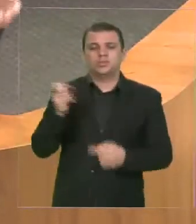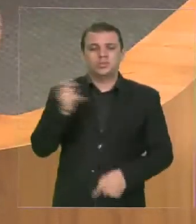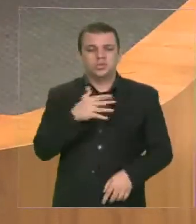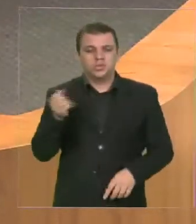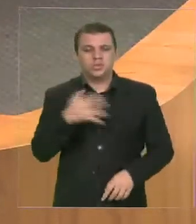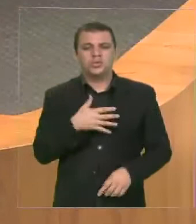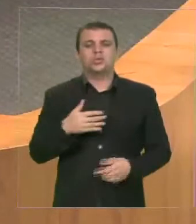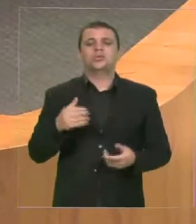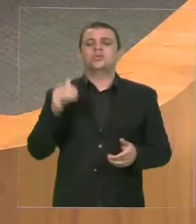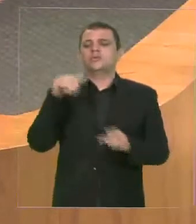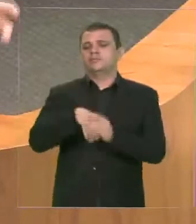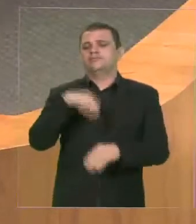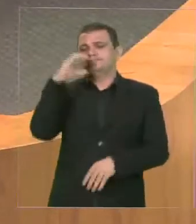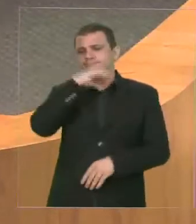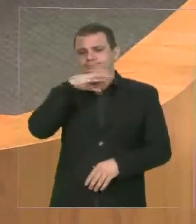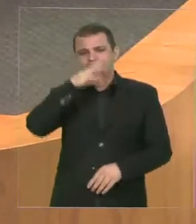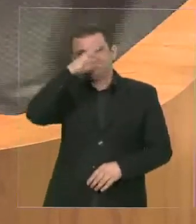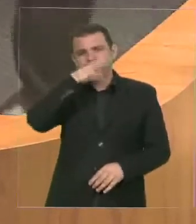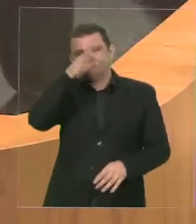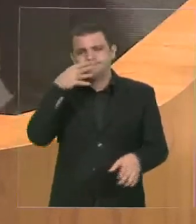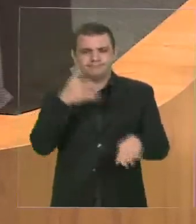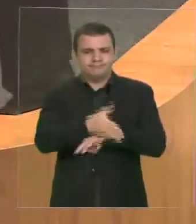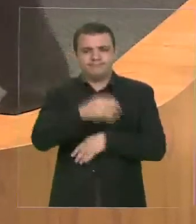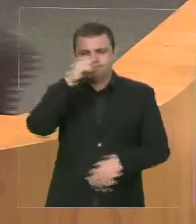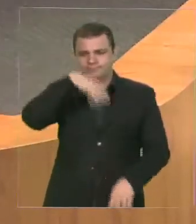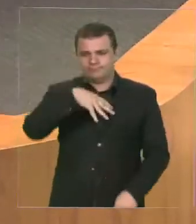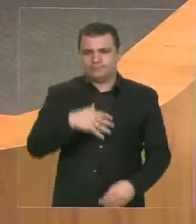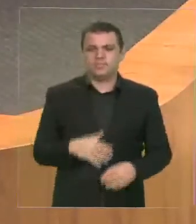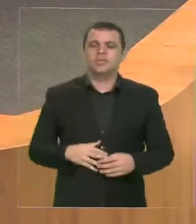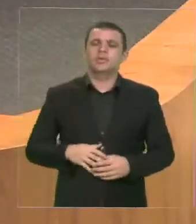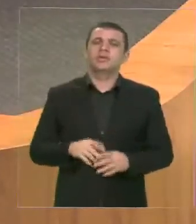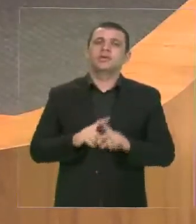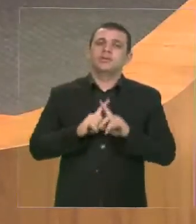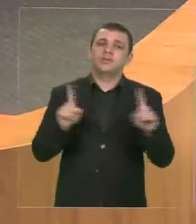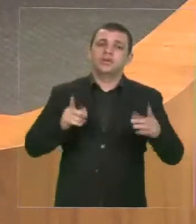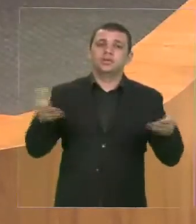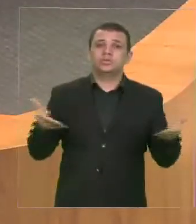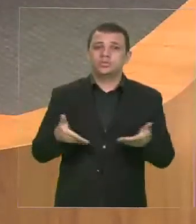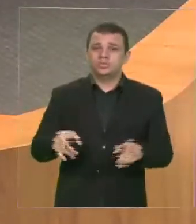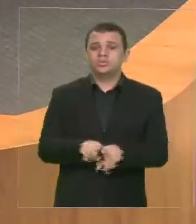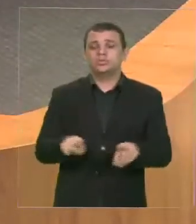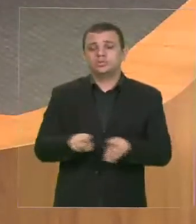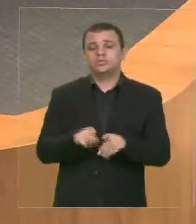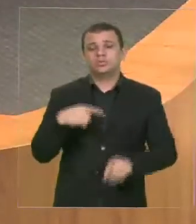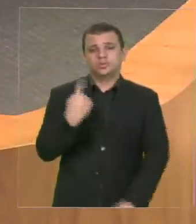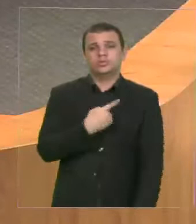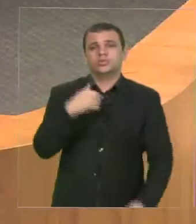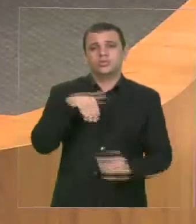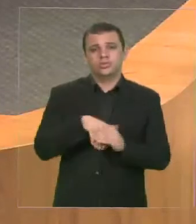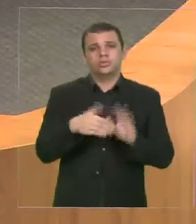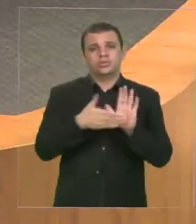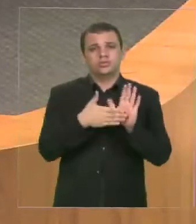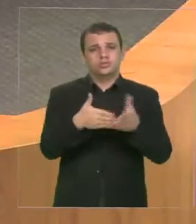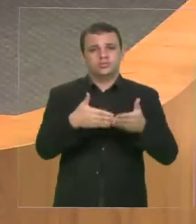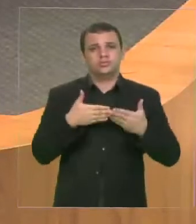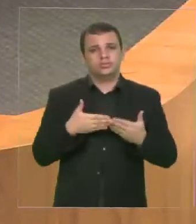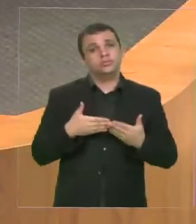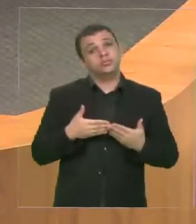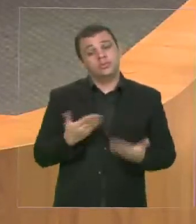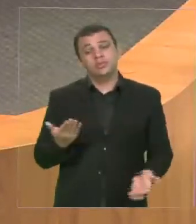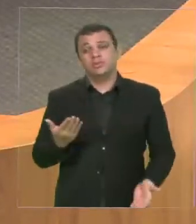de supetão, atropelado aqui nesta casa. E, infelizmente, hoje votaremos mais esse requerimento, provavelmente vai